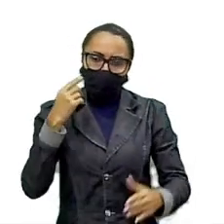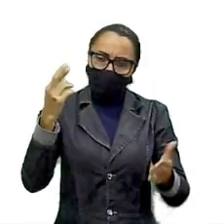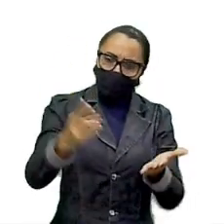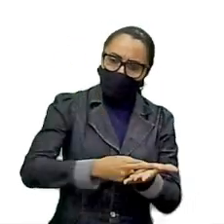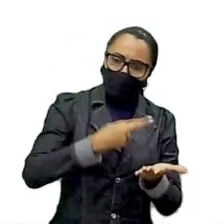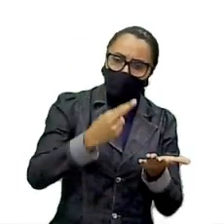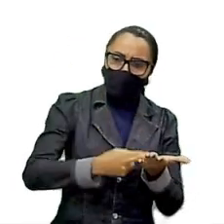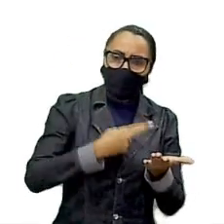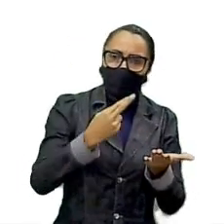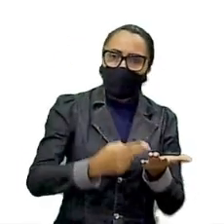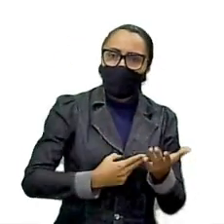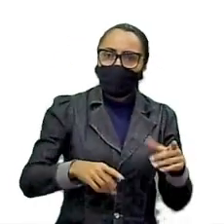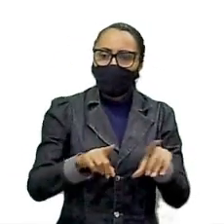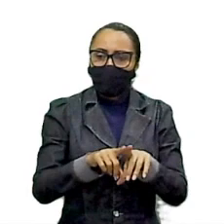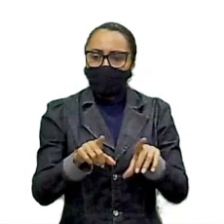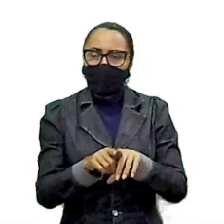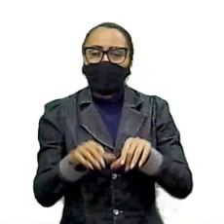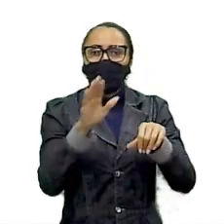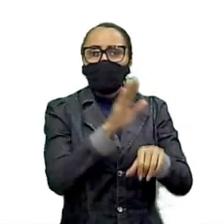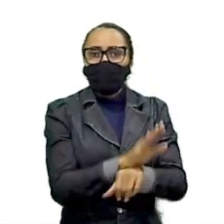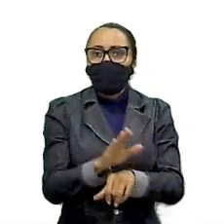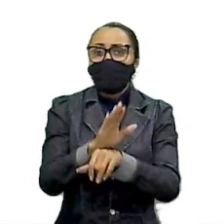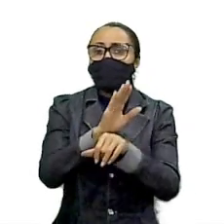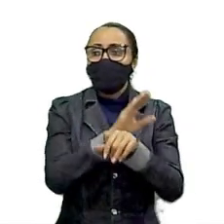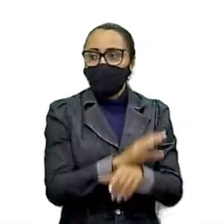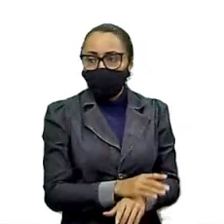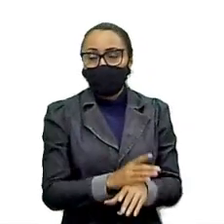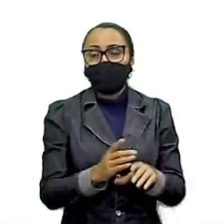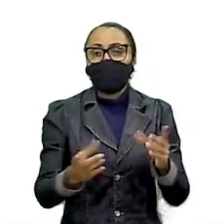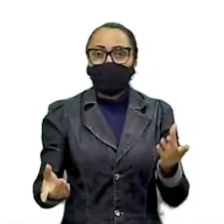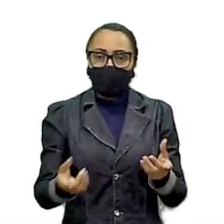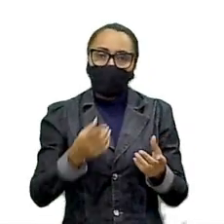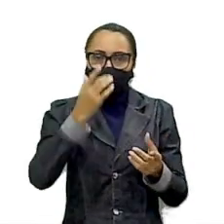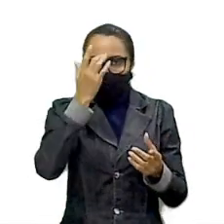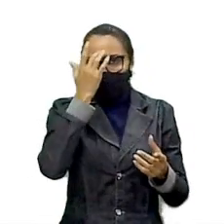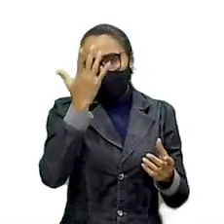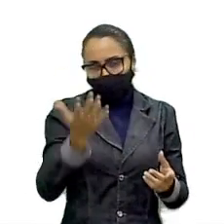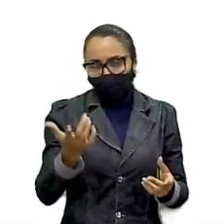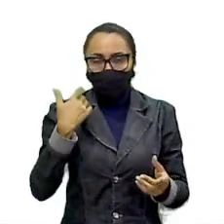que é a Proteção, que é bem dinâmica e também bem fácil